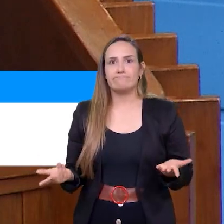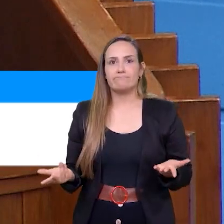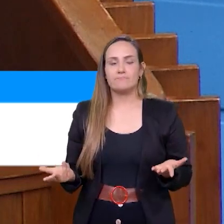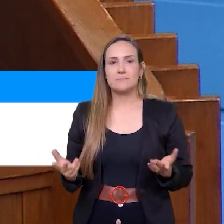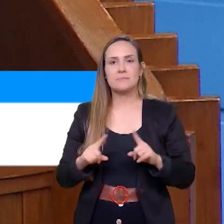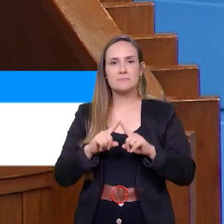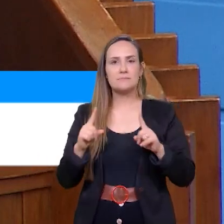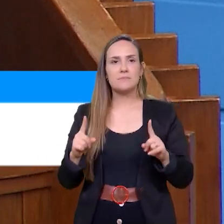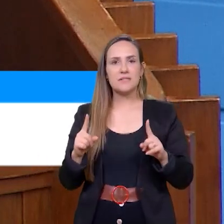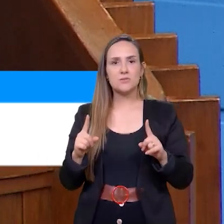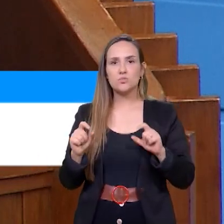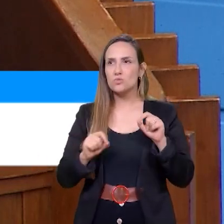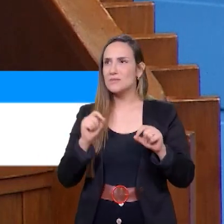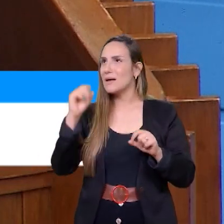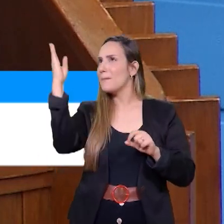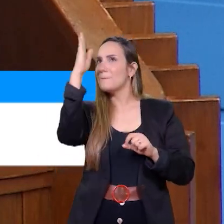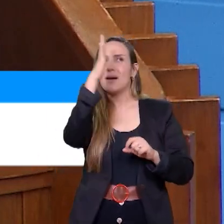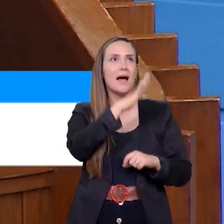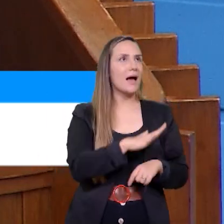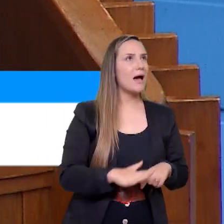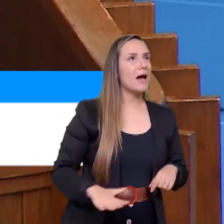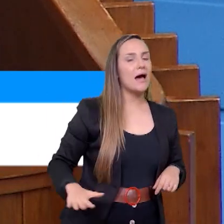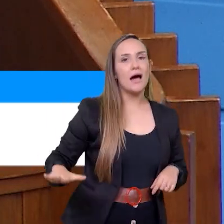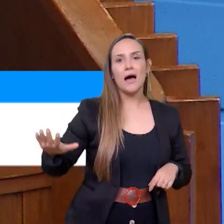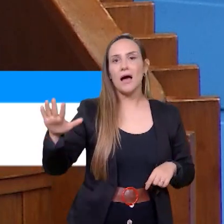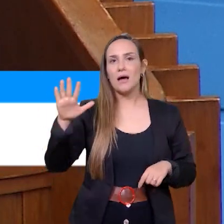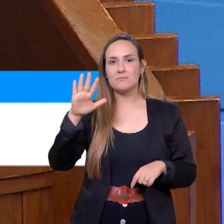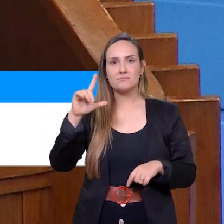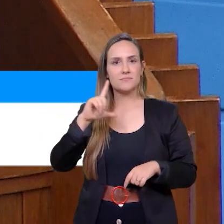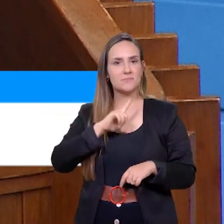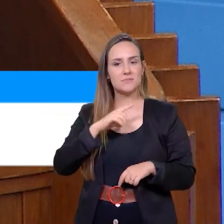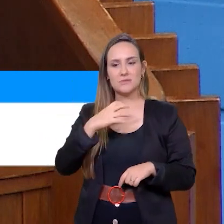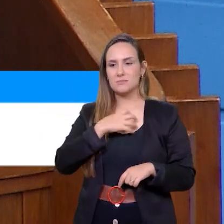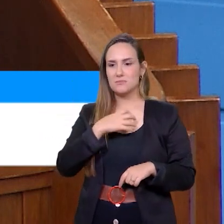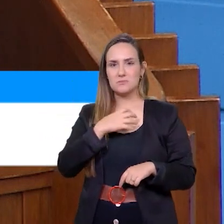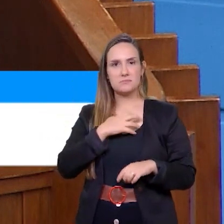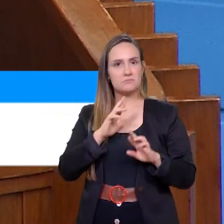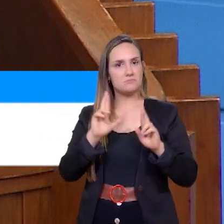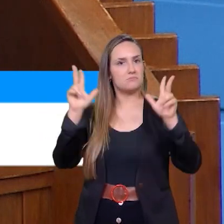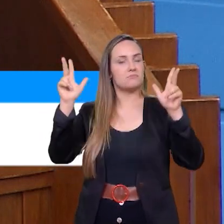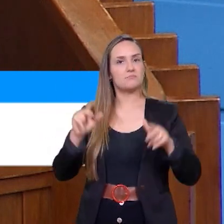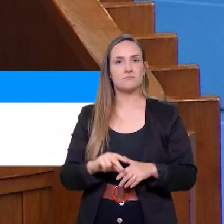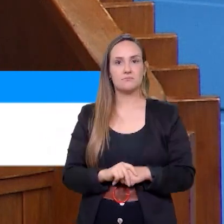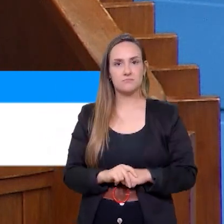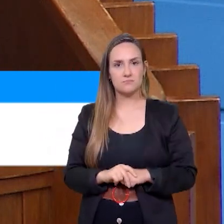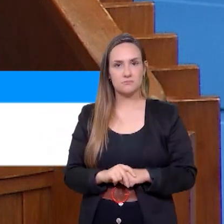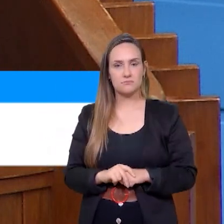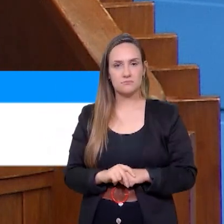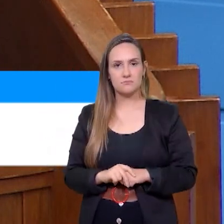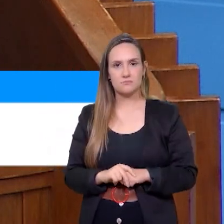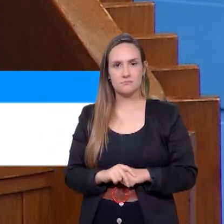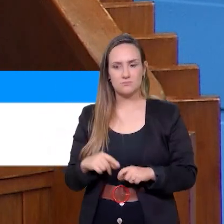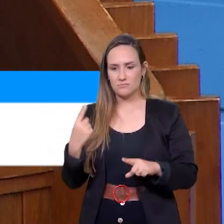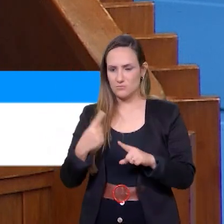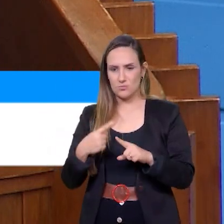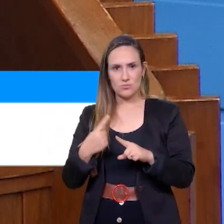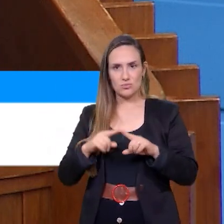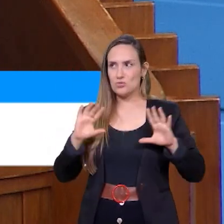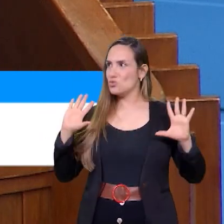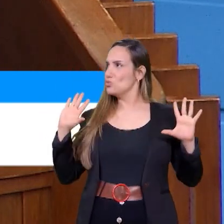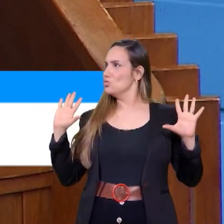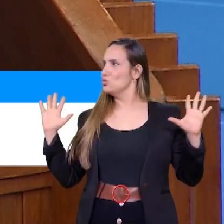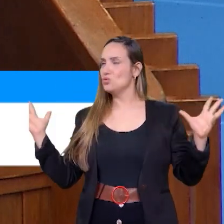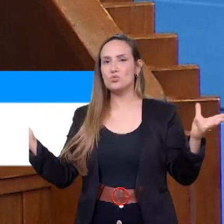contestação e indignação de uma parcela da nossa sociedade, mas é inconteste